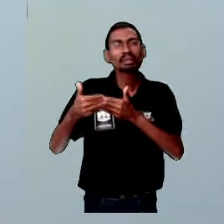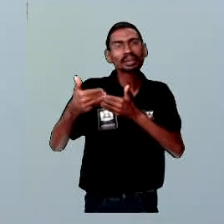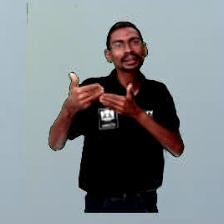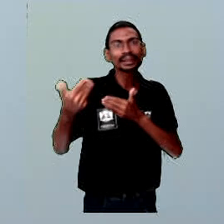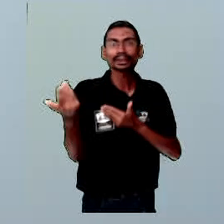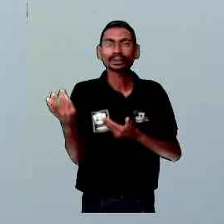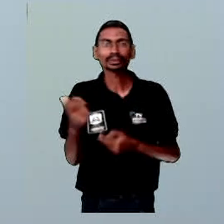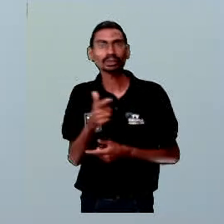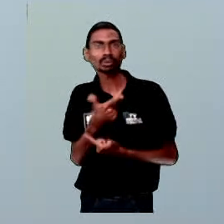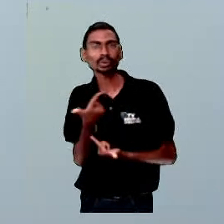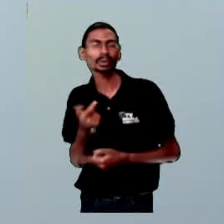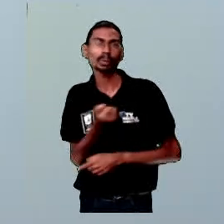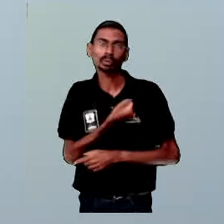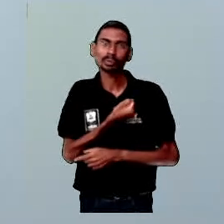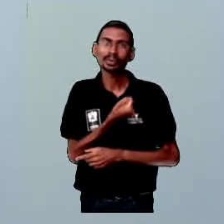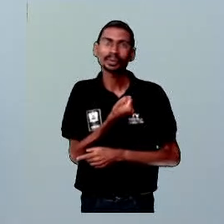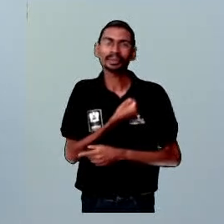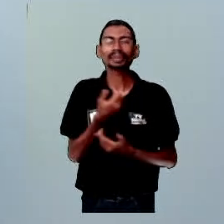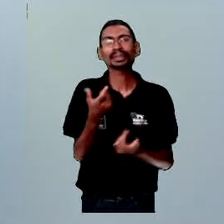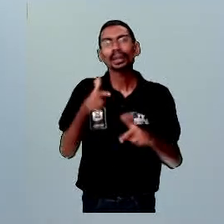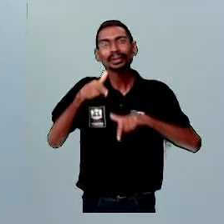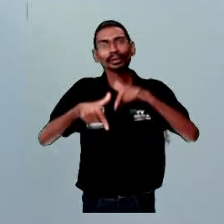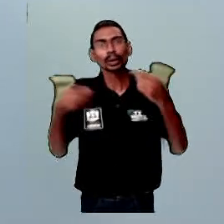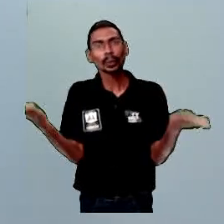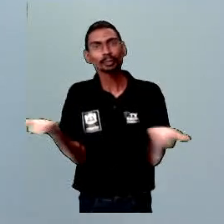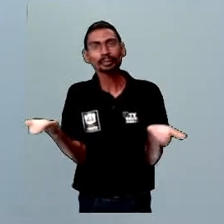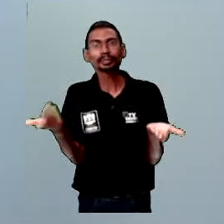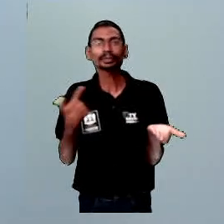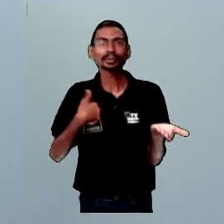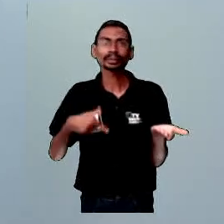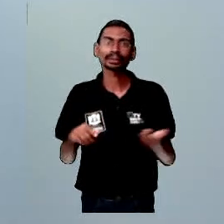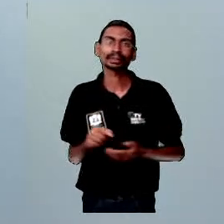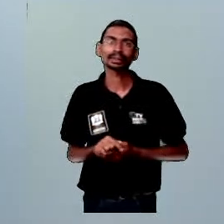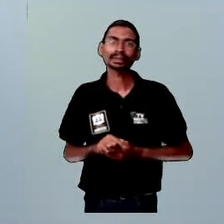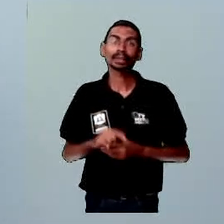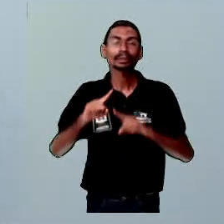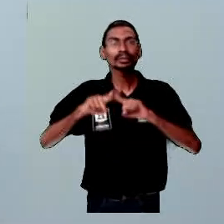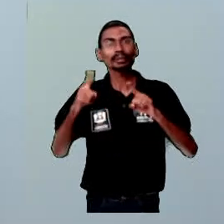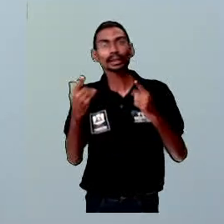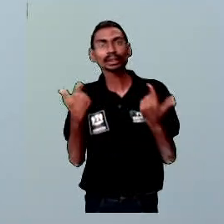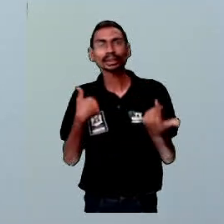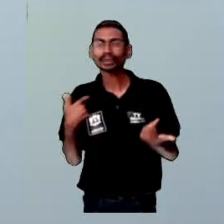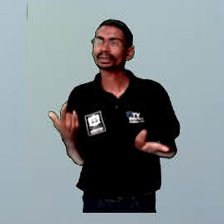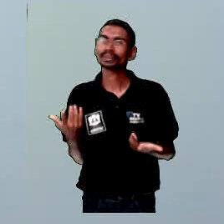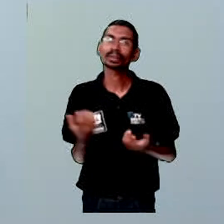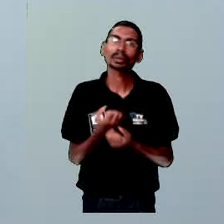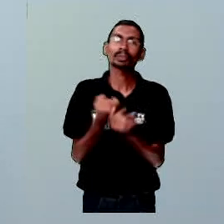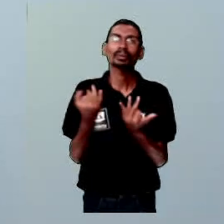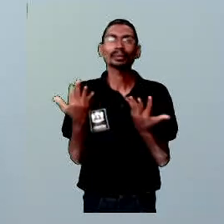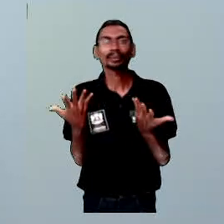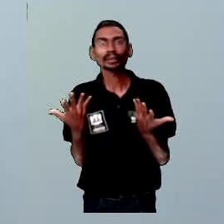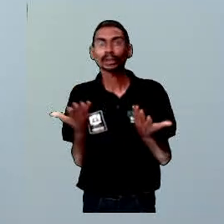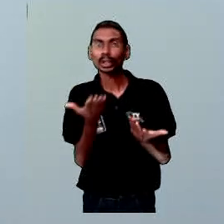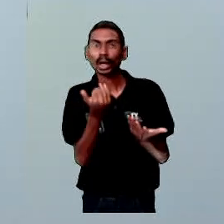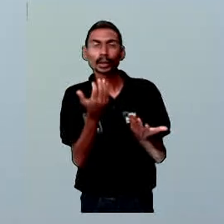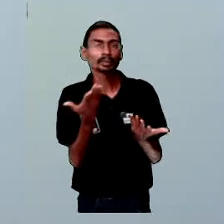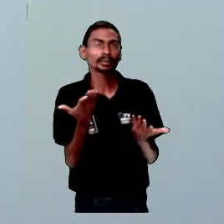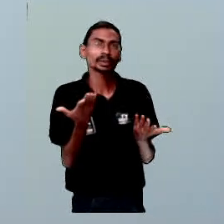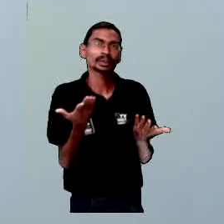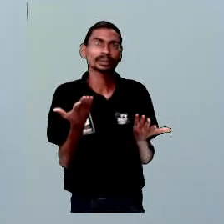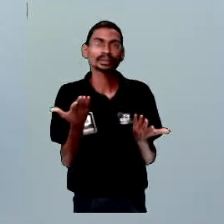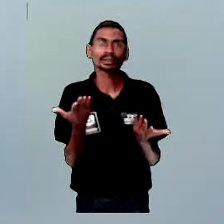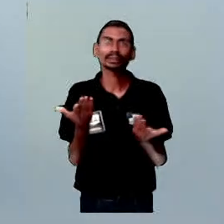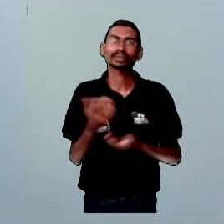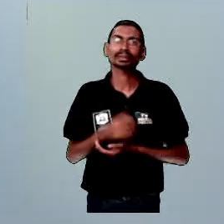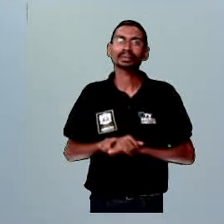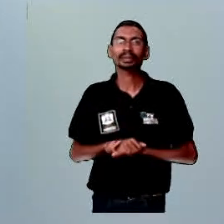gente já está acostumado a trabalhar hoje em dia, porém, a necessidade de atribuir a quantidade de comida, de insumos